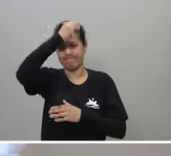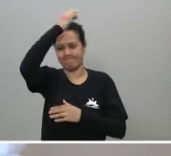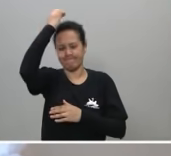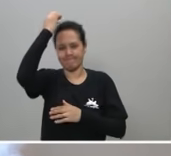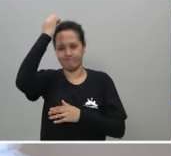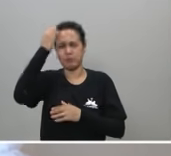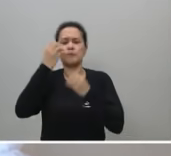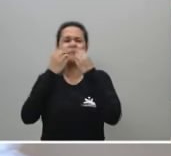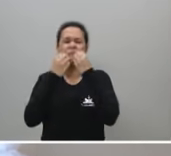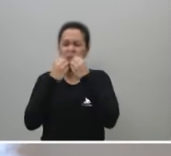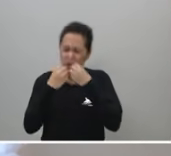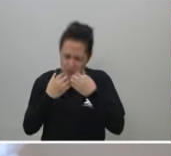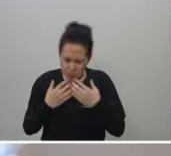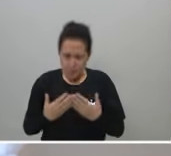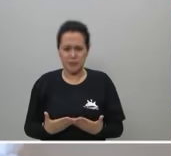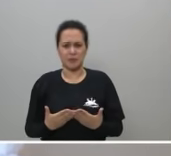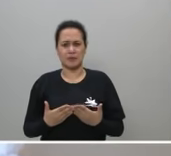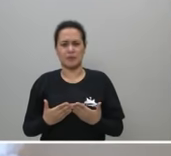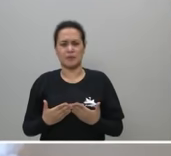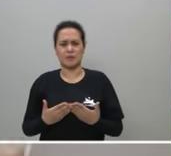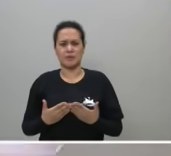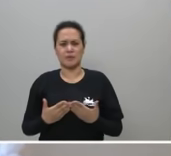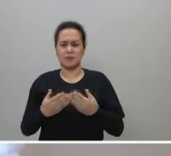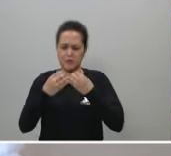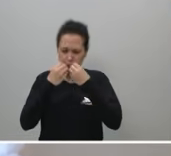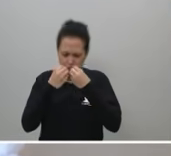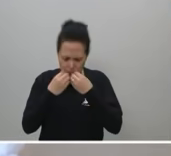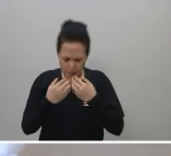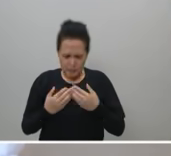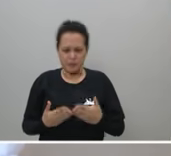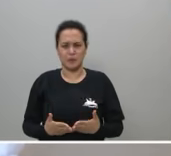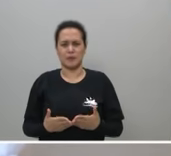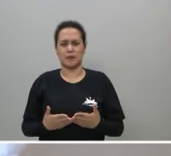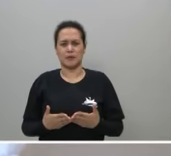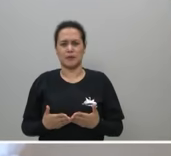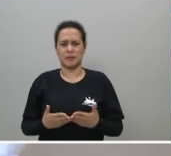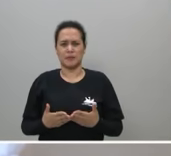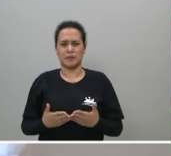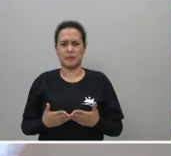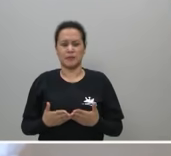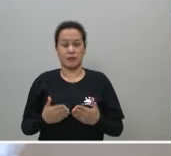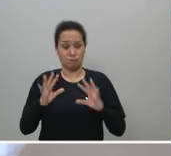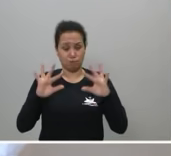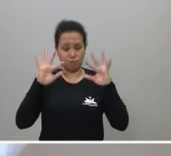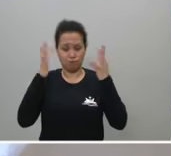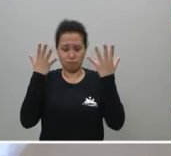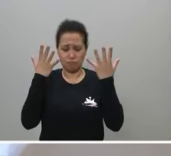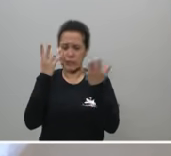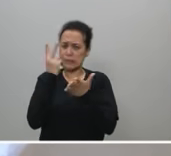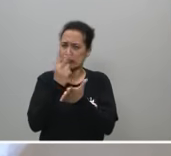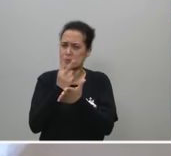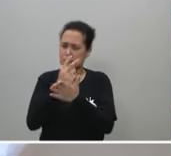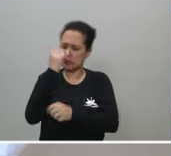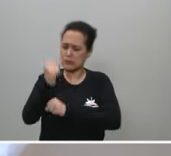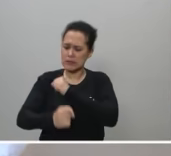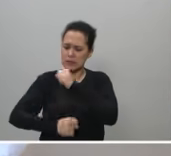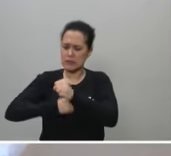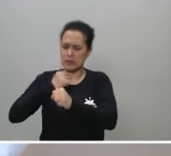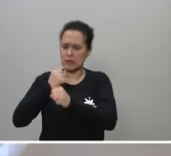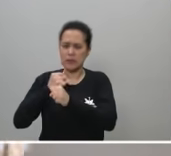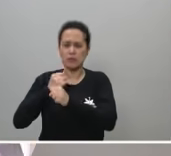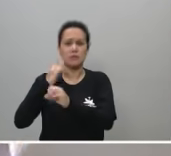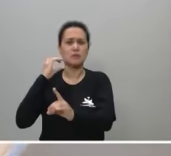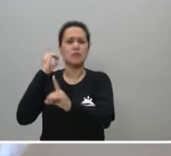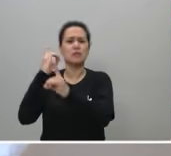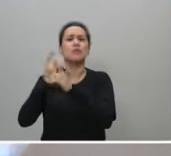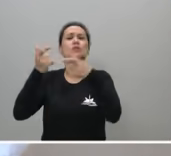todos os dias. Todos os anos em Pentecostes me encontro em Jerusalém, no encontro internacional. Mas